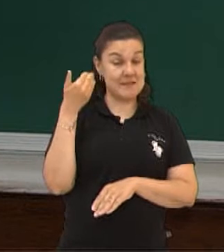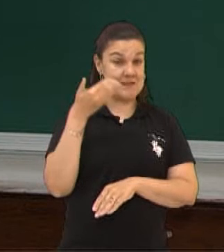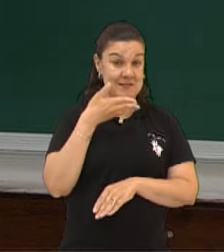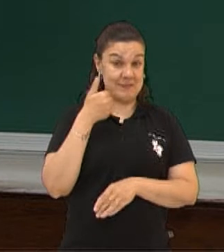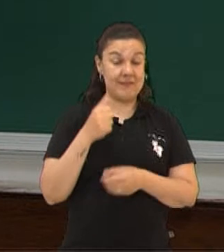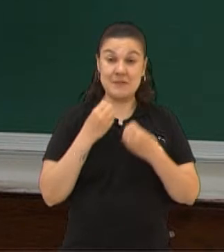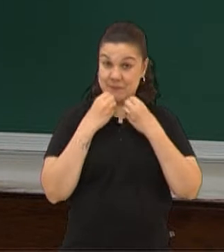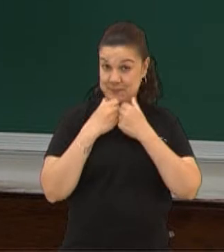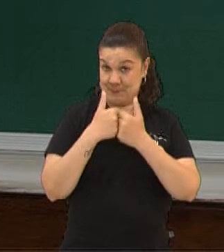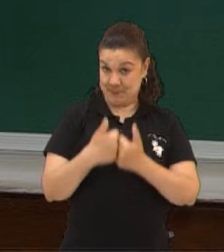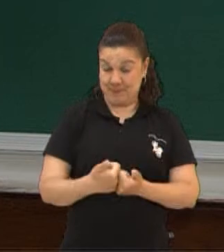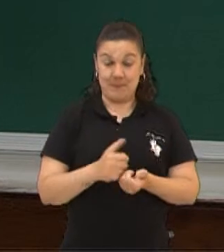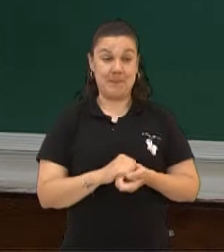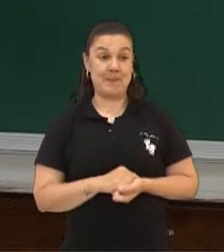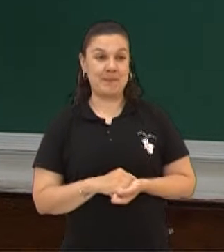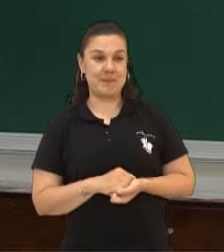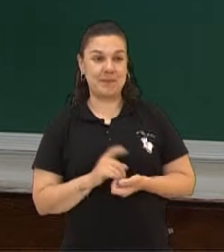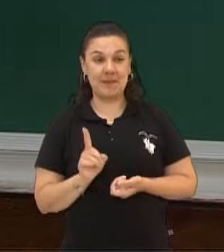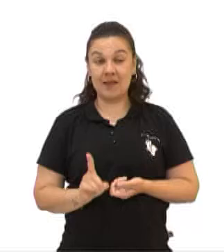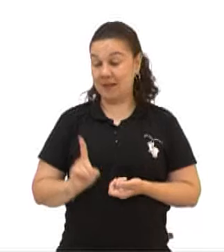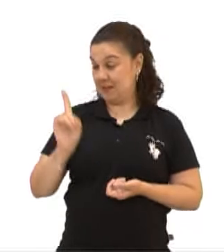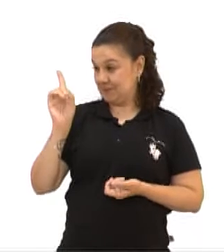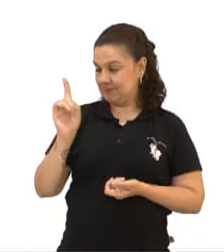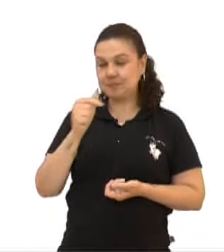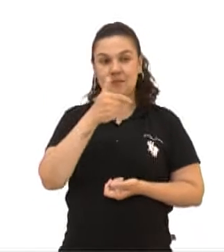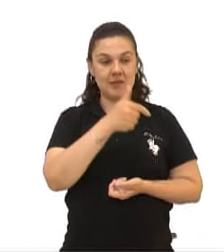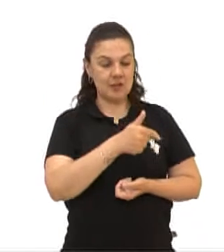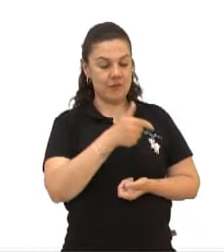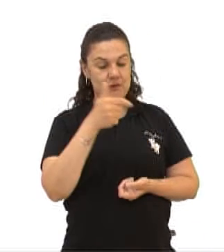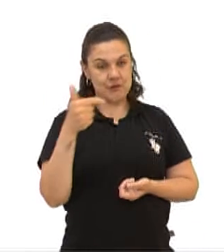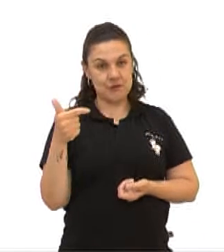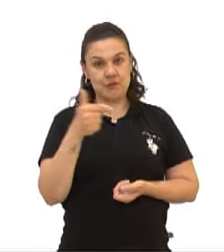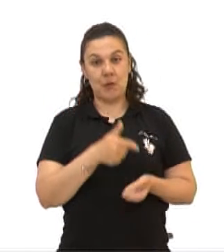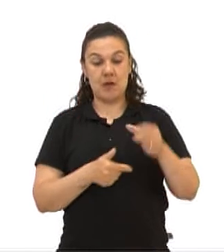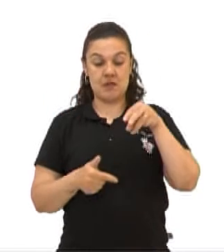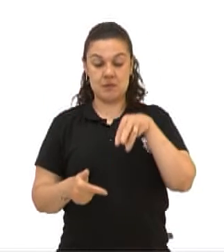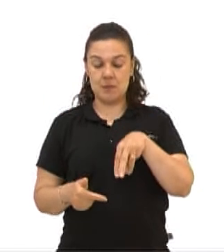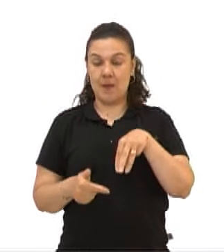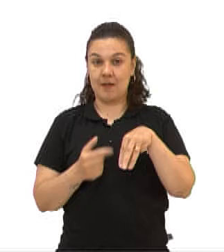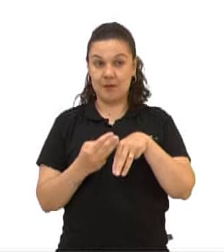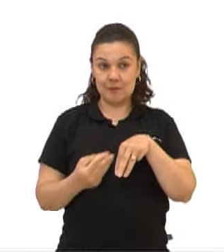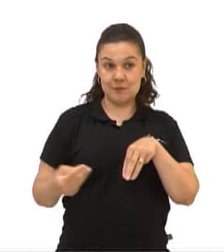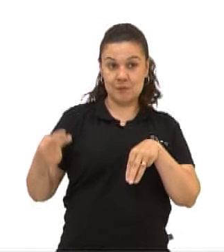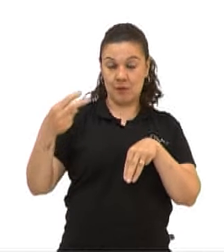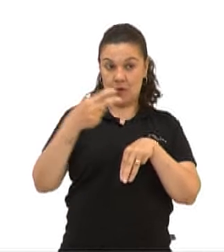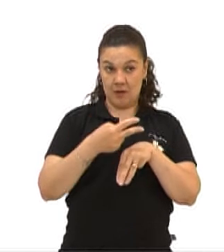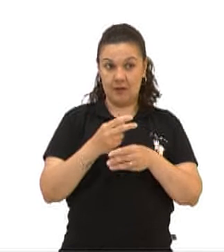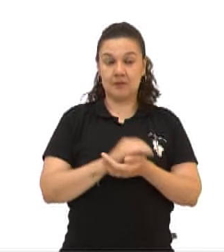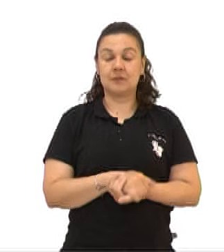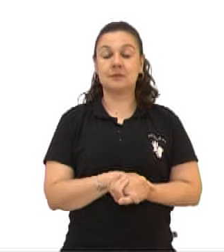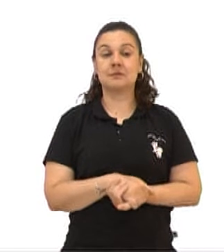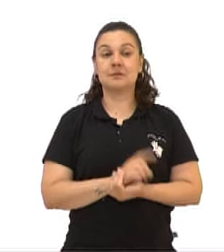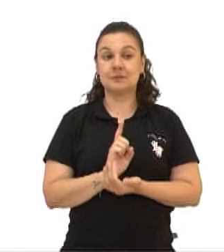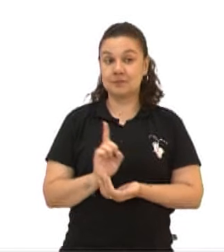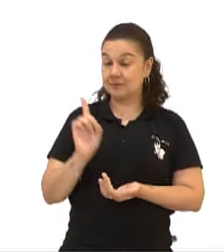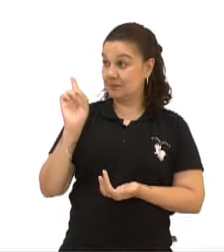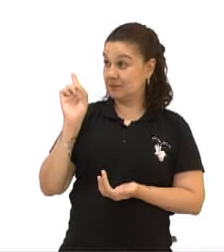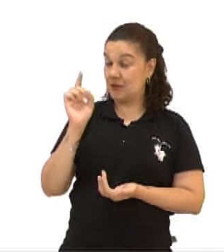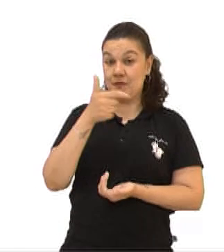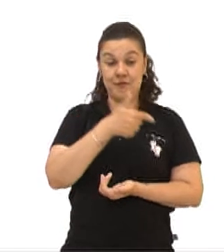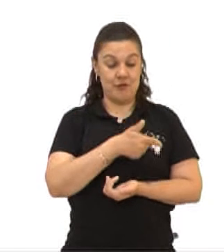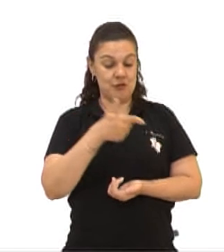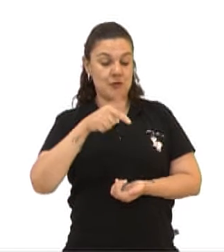22, tá bom? Então, aqui significa que vai dar a área dessa parede, que aqui está um R porque é a área do retângulo, vai